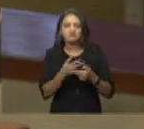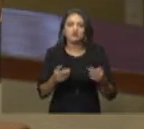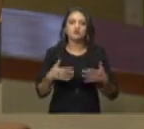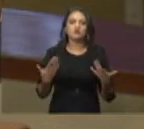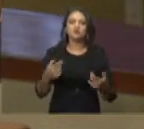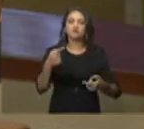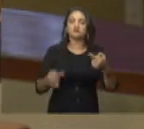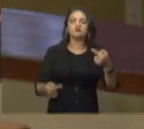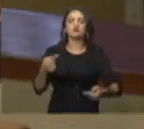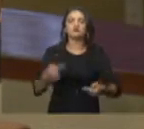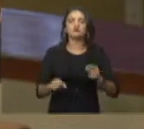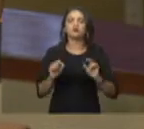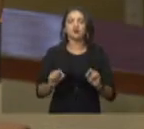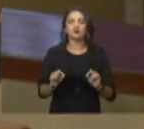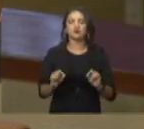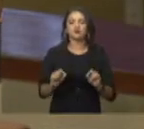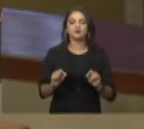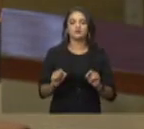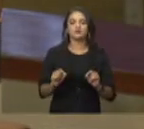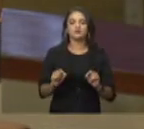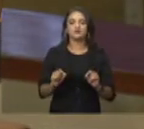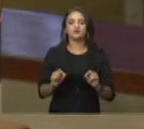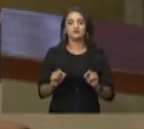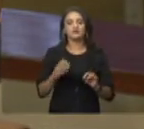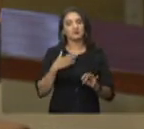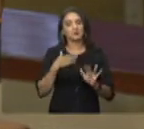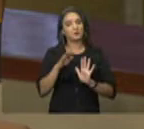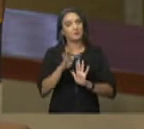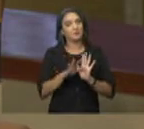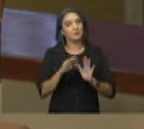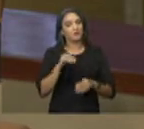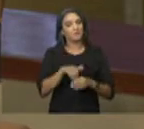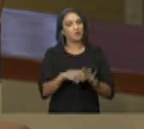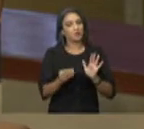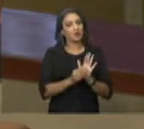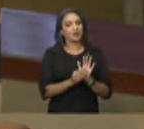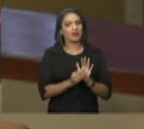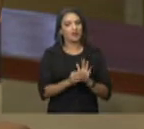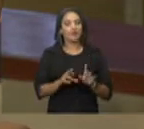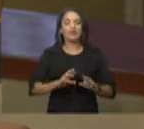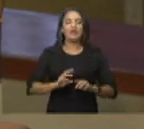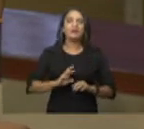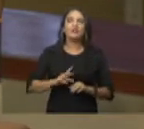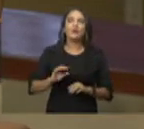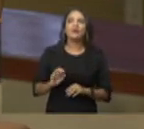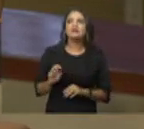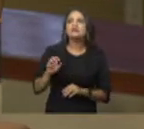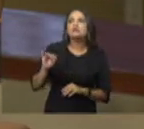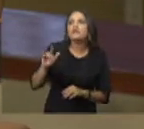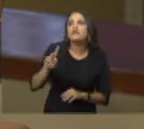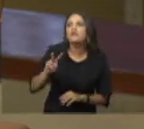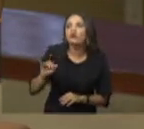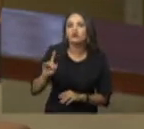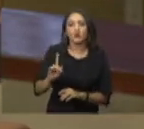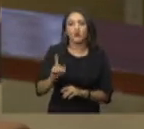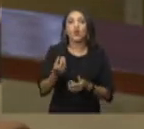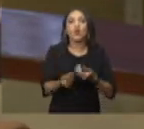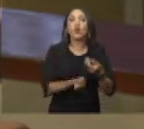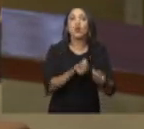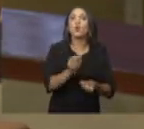debate sobre a efetiva eu até coloco no voto O problema não é seu o problema é como Inclusive eu